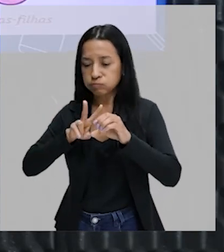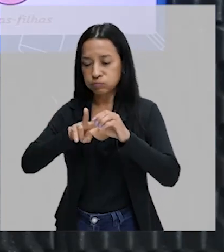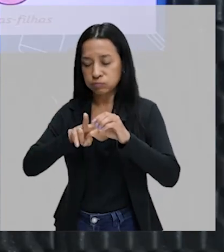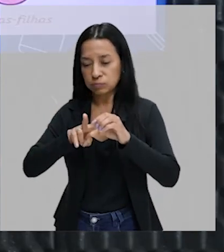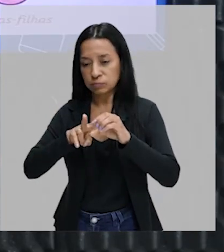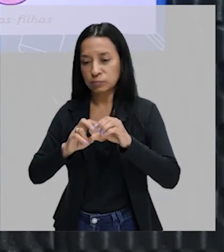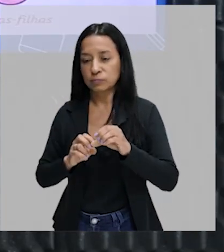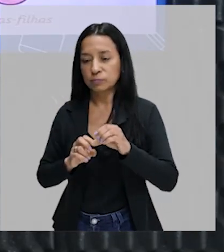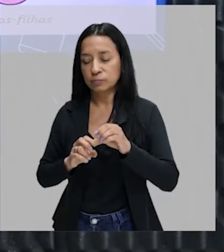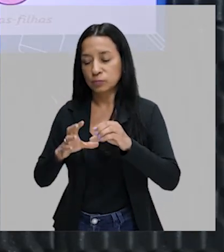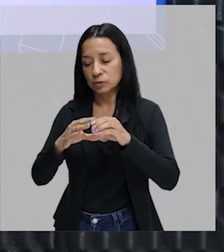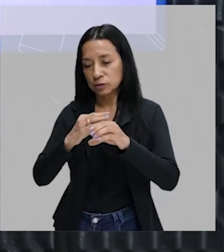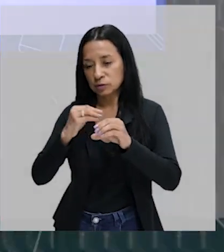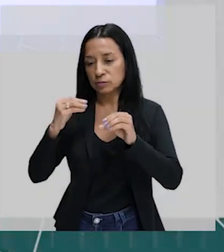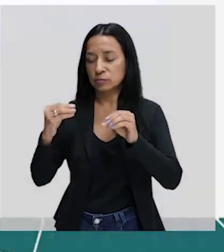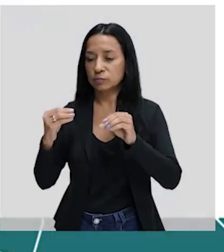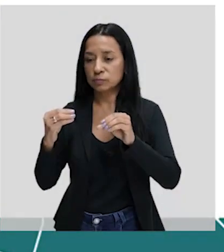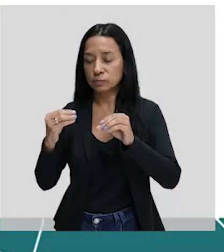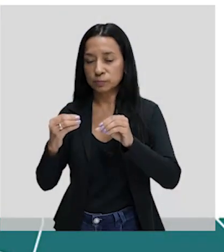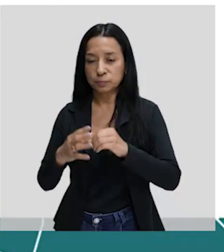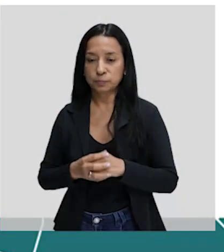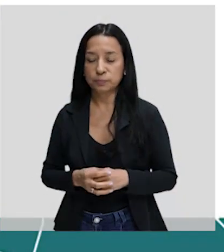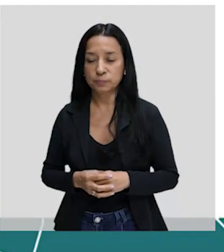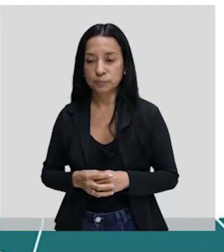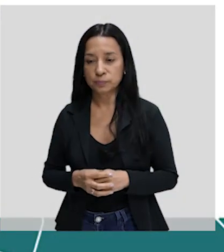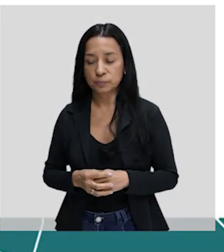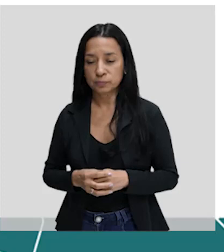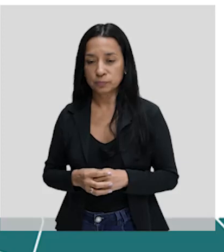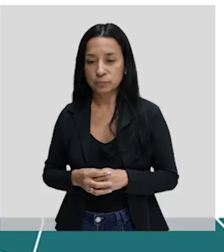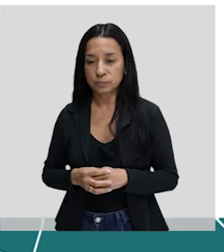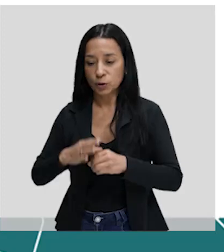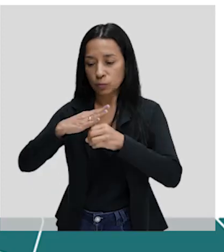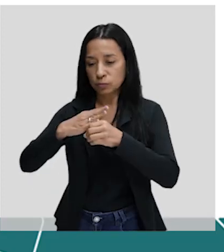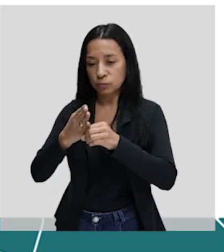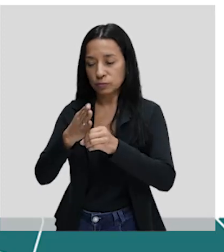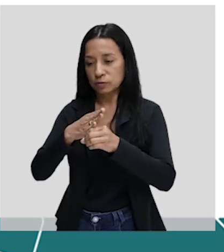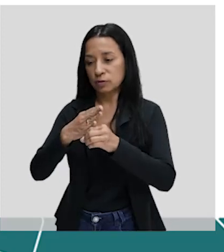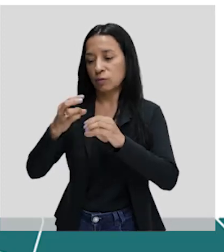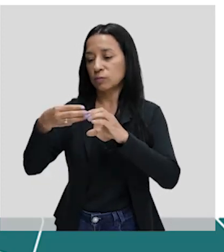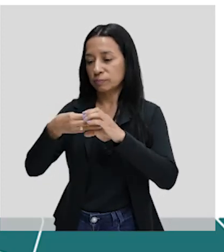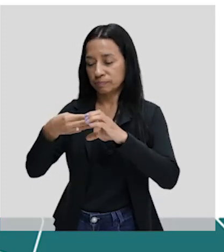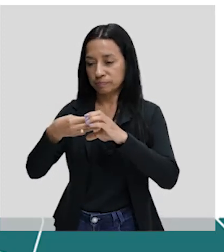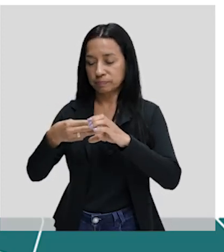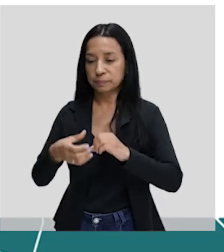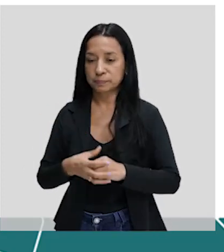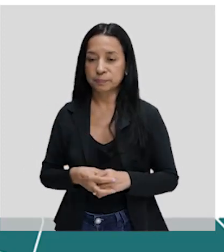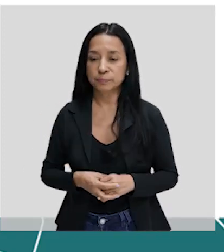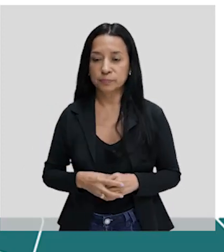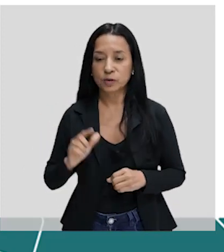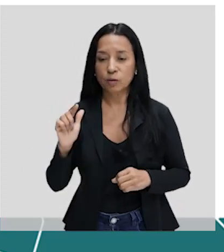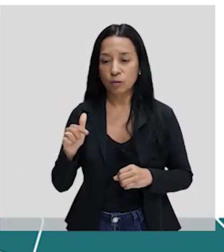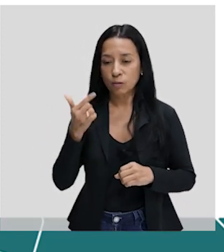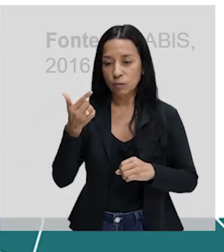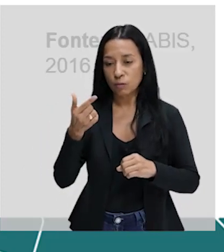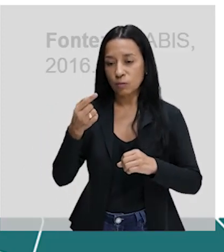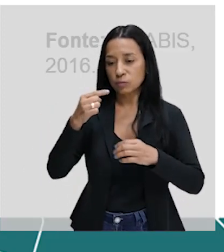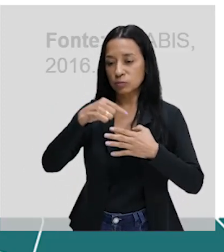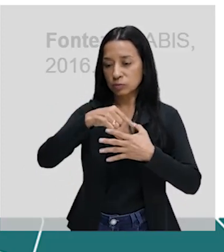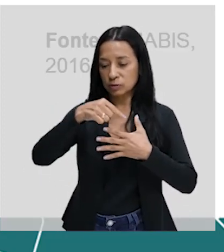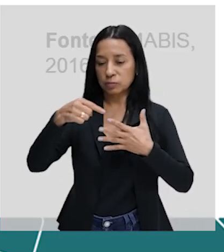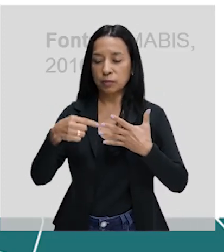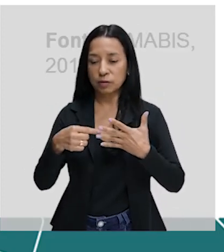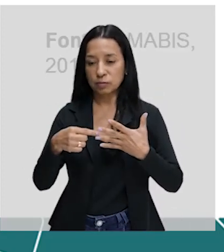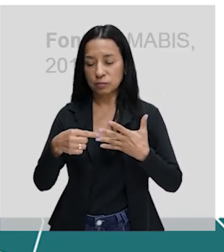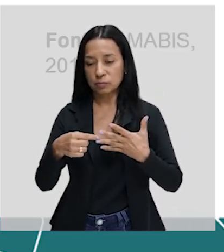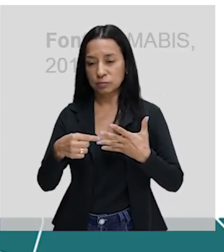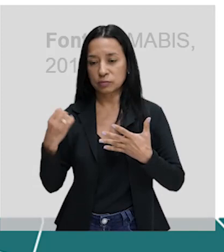núcleo desaparece durante o processo de divisão celular. Agora, um outro aspecto que eu quero mencionar para